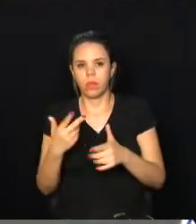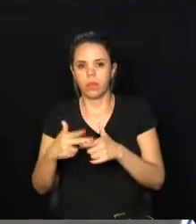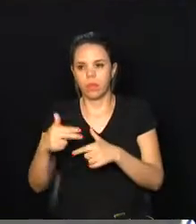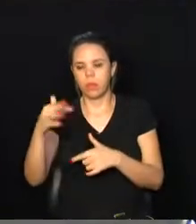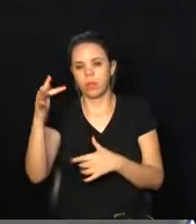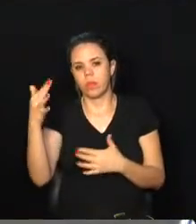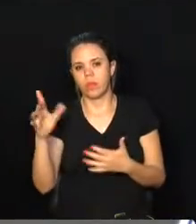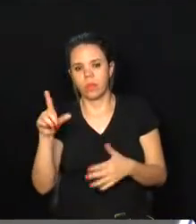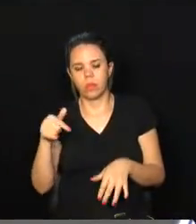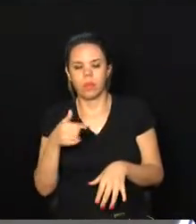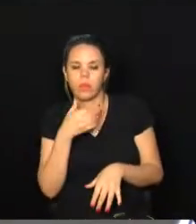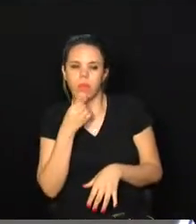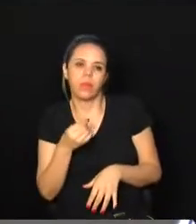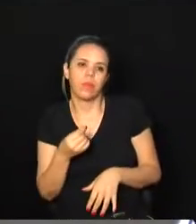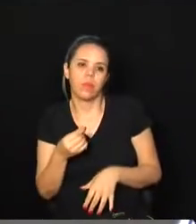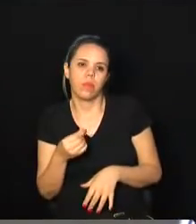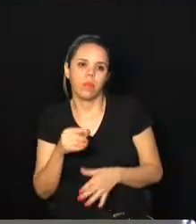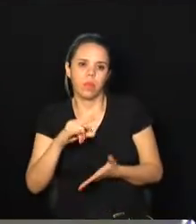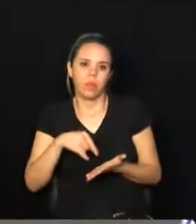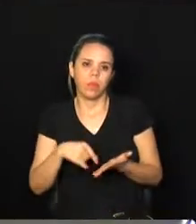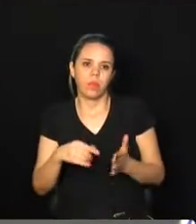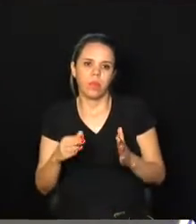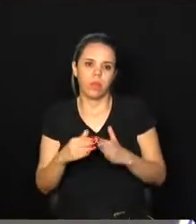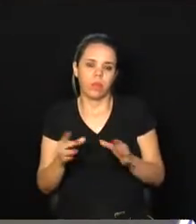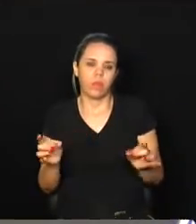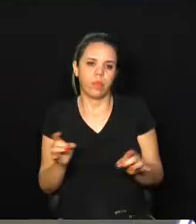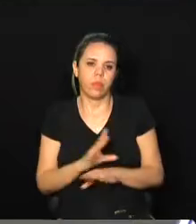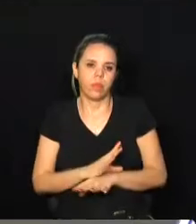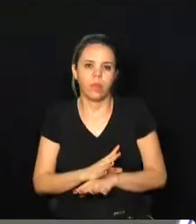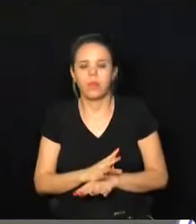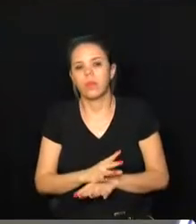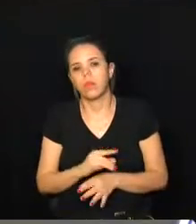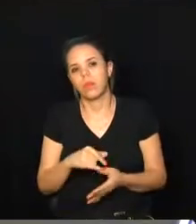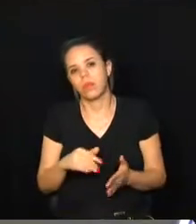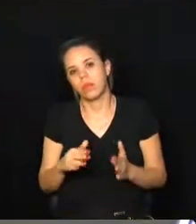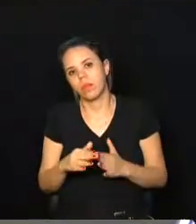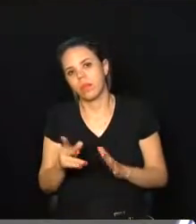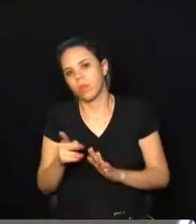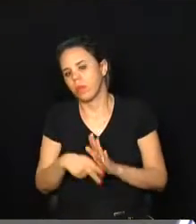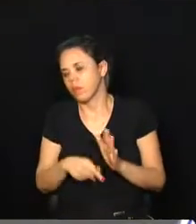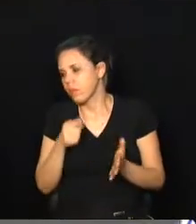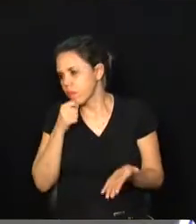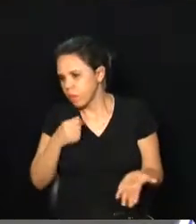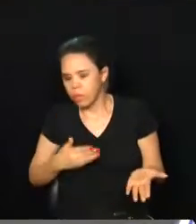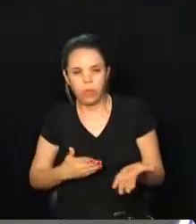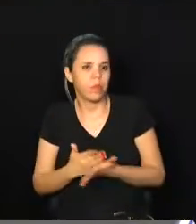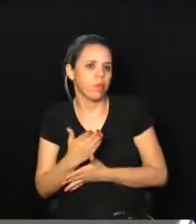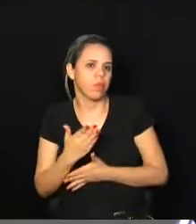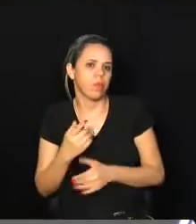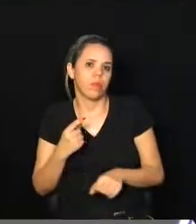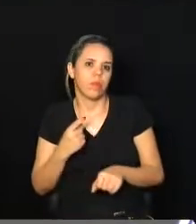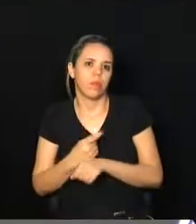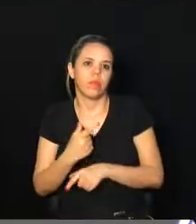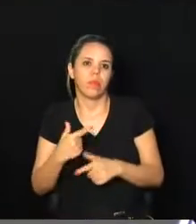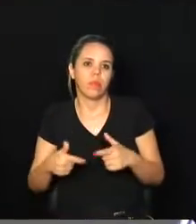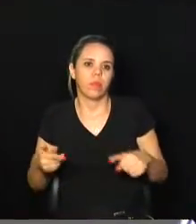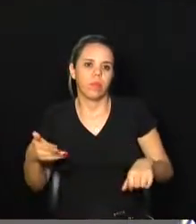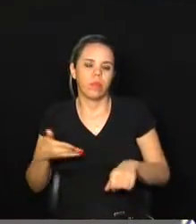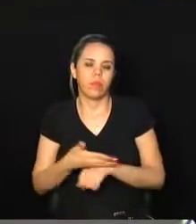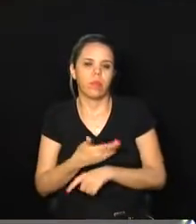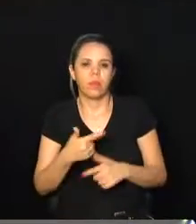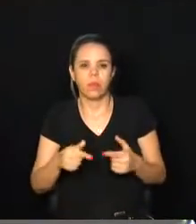frente, na hora de o cara vai tirar o habite da obra, que a obra está pronta, e o projeto não foi aprovado, é que ele vai descobrir que ele invadiu o